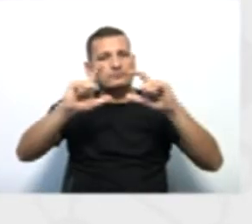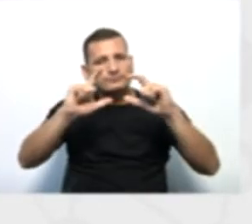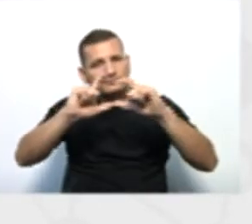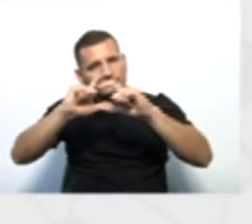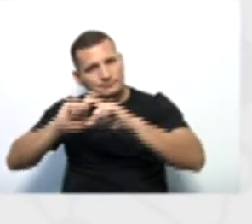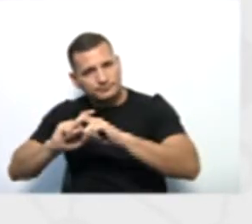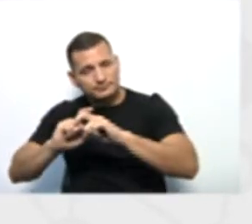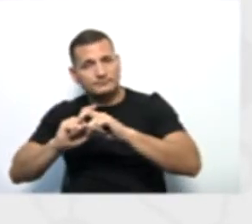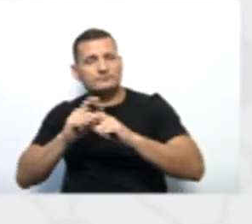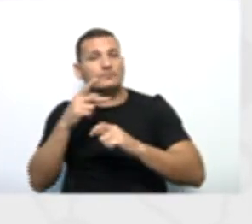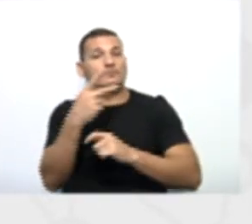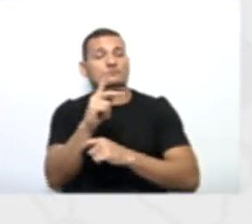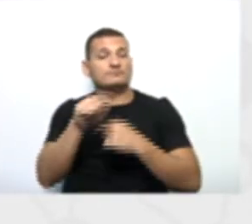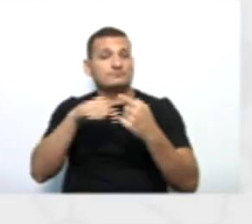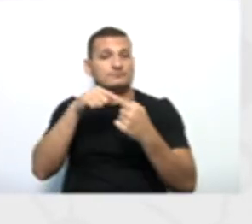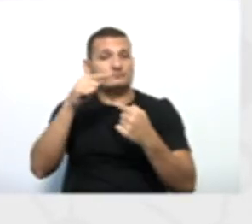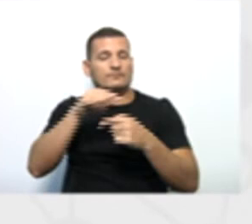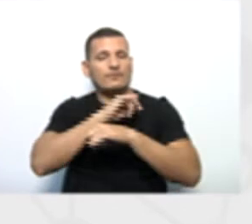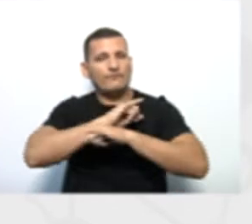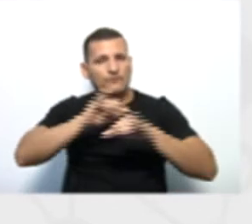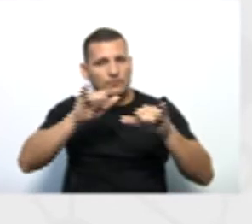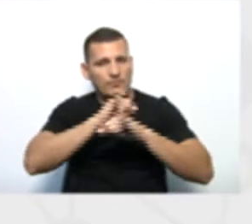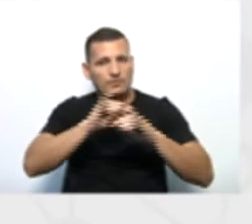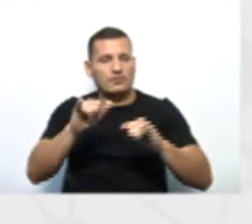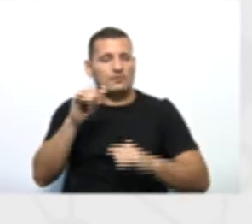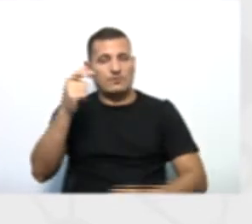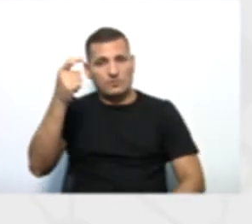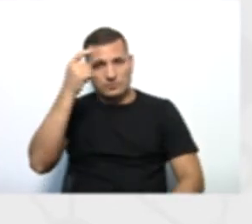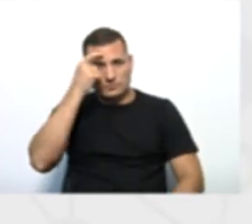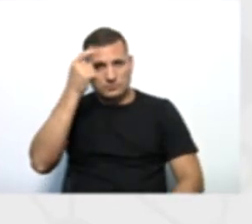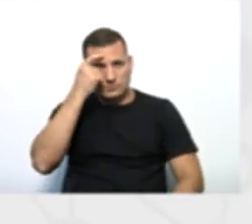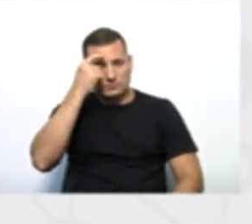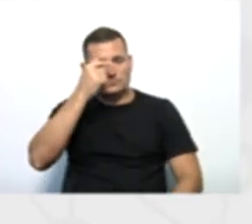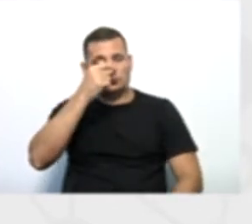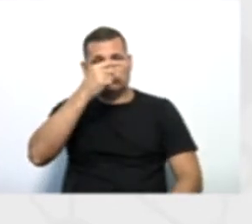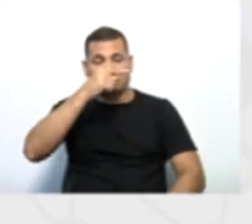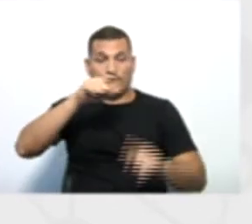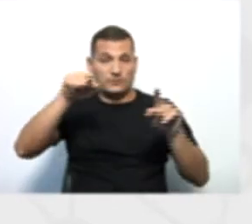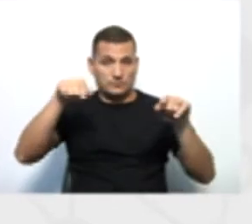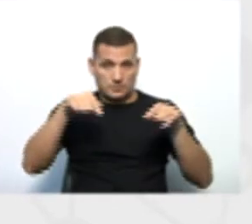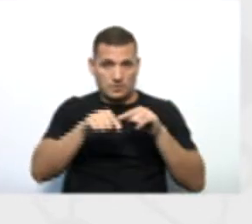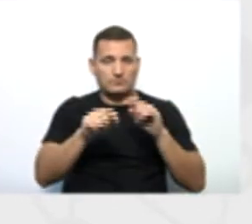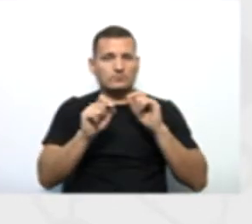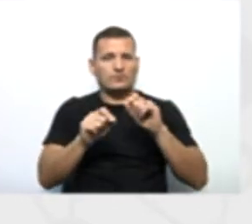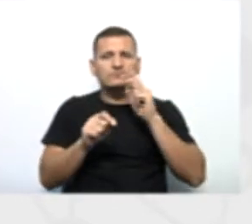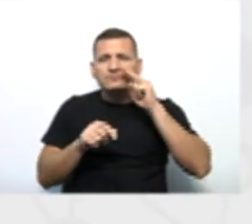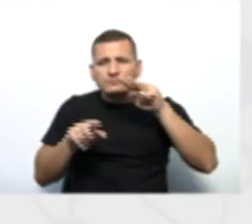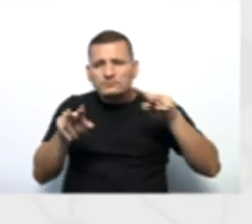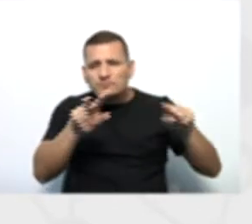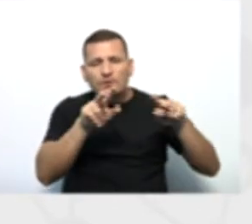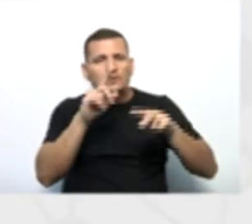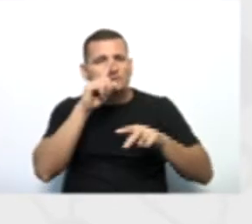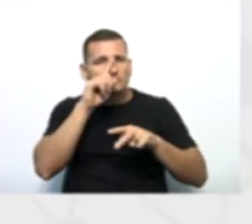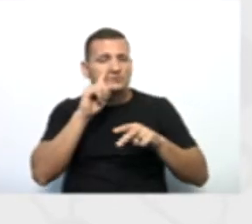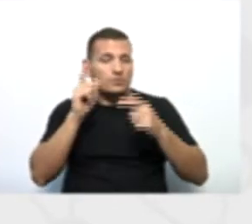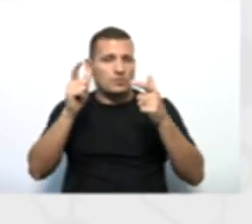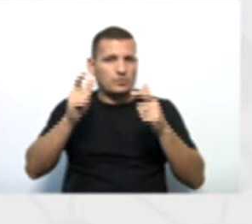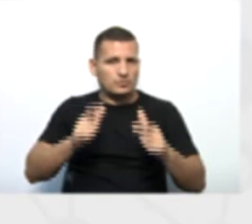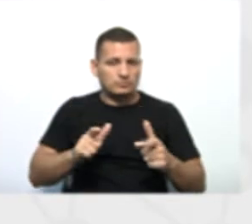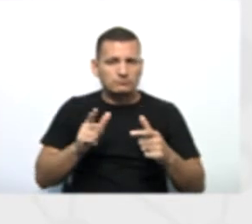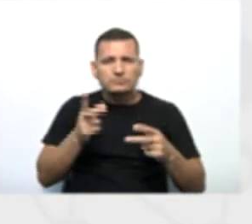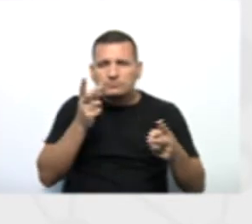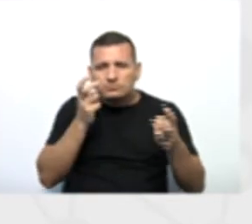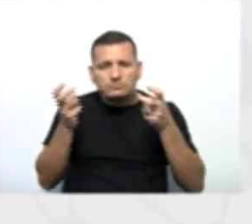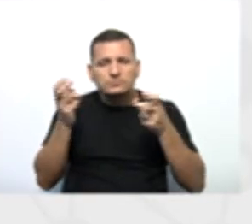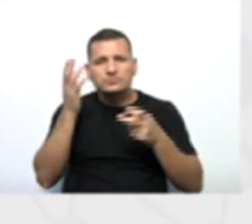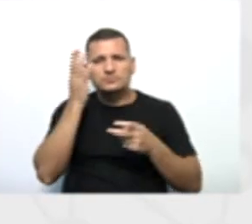informar e conscientizar os trabalhadores pela fácil visualização desses riscos, ok? Aonde ele estiver, ele vai